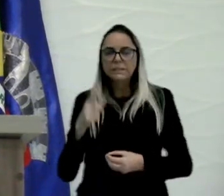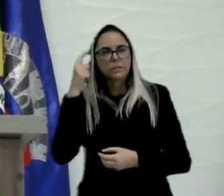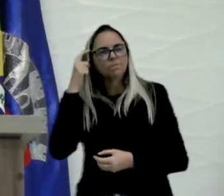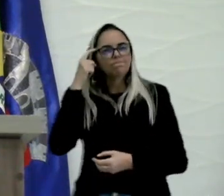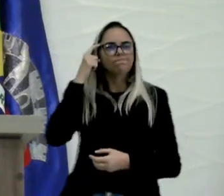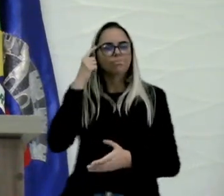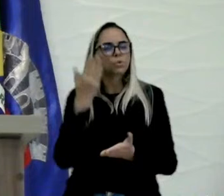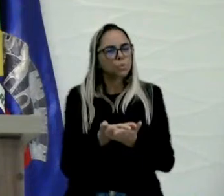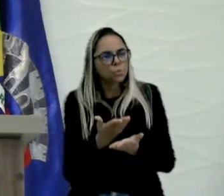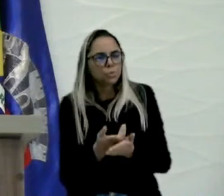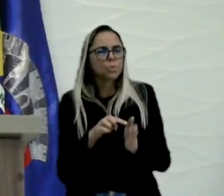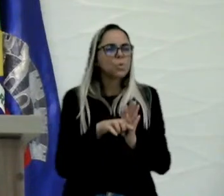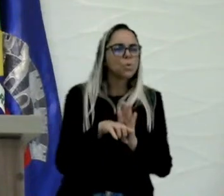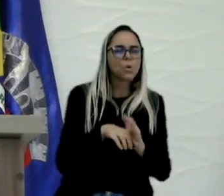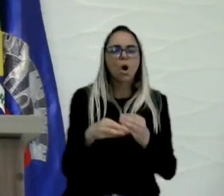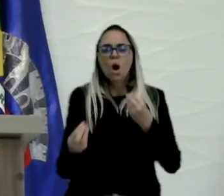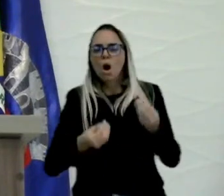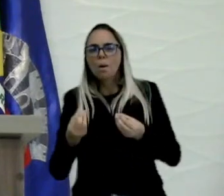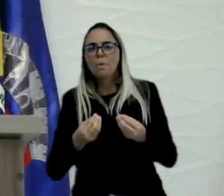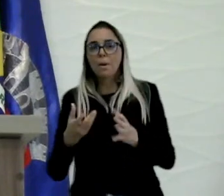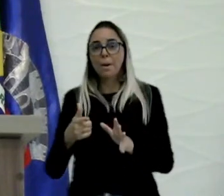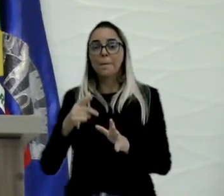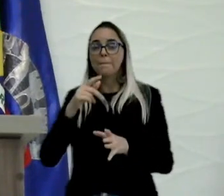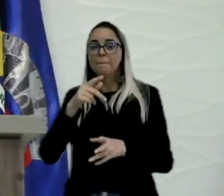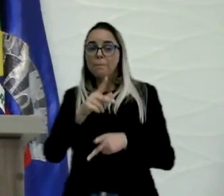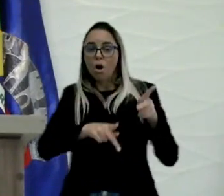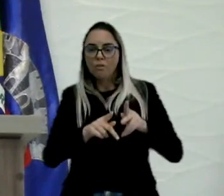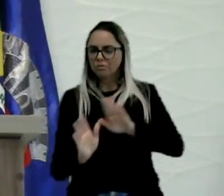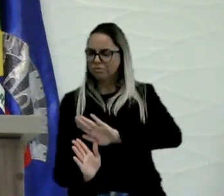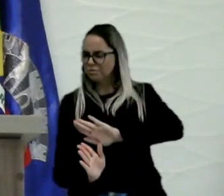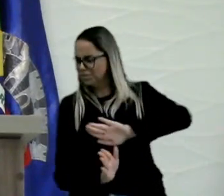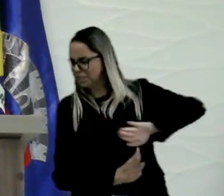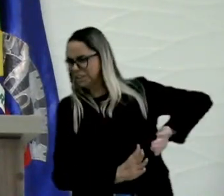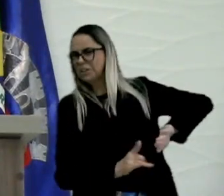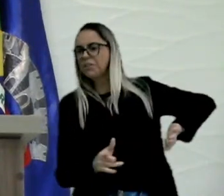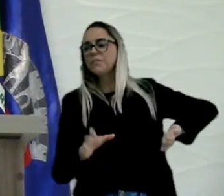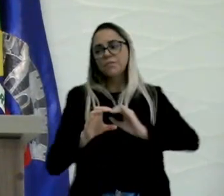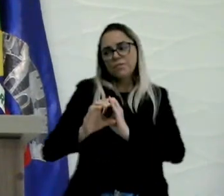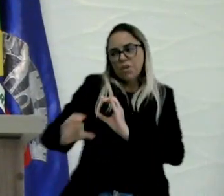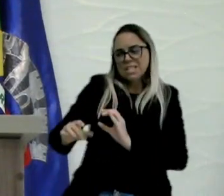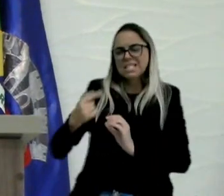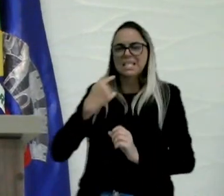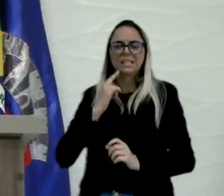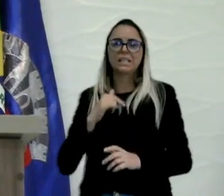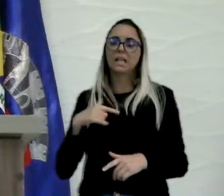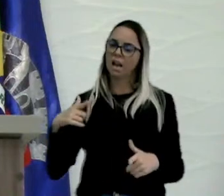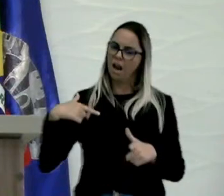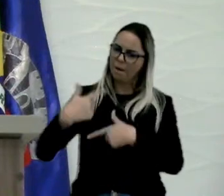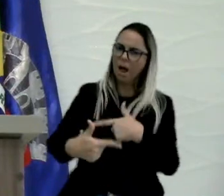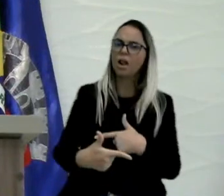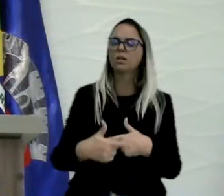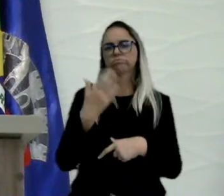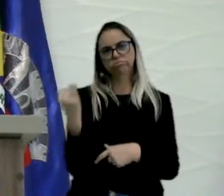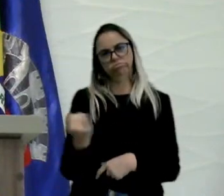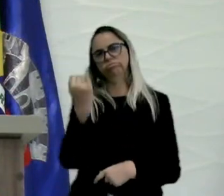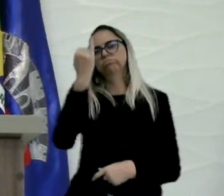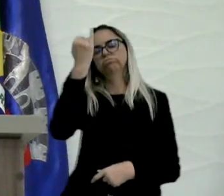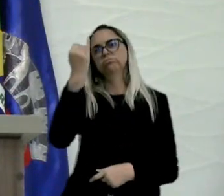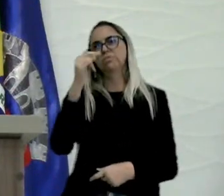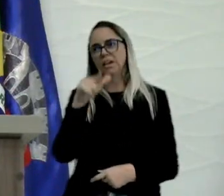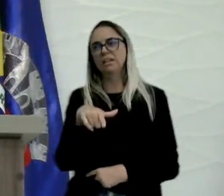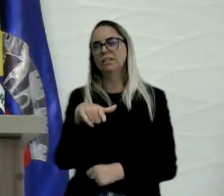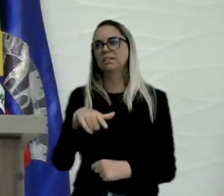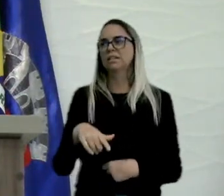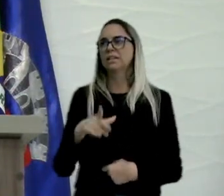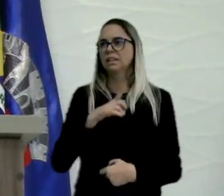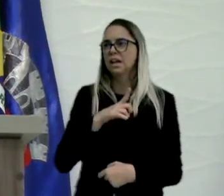outra e a gente possa livrar o povo daquele povoado das foças Então a gente vai proceder com esse trabalho que é muito importante tem muitas casas que já